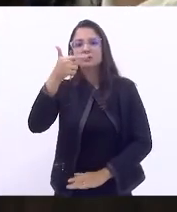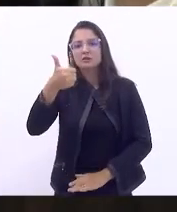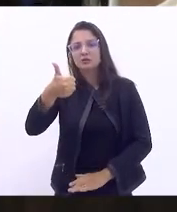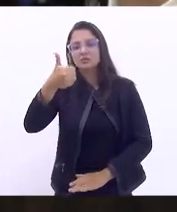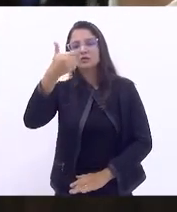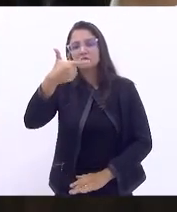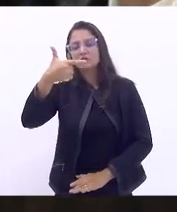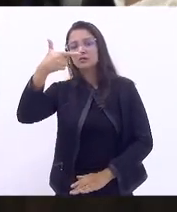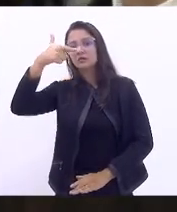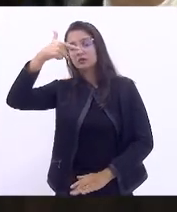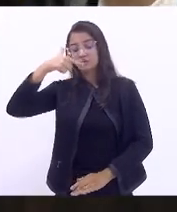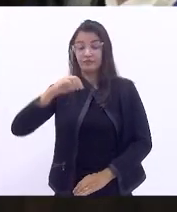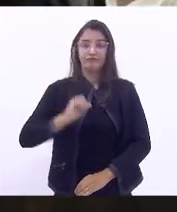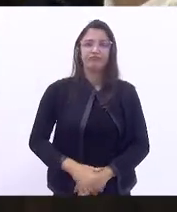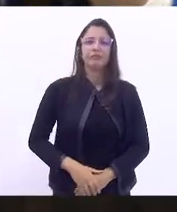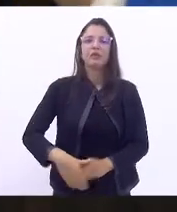autoria...